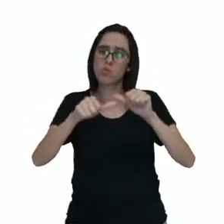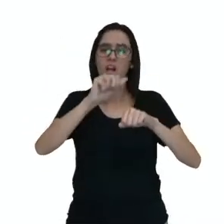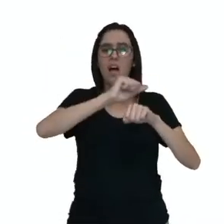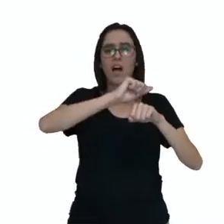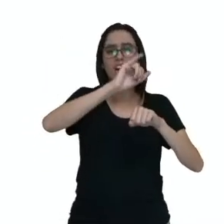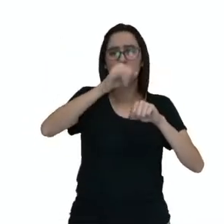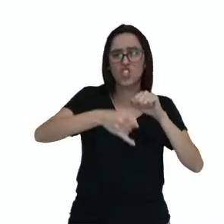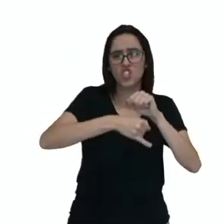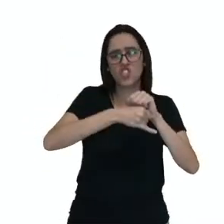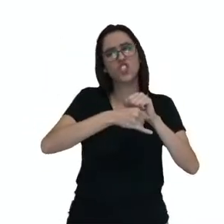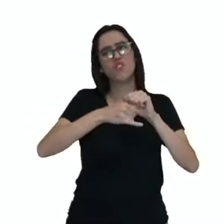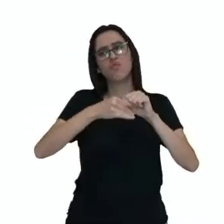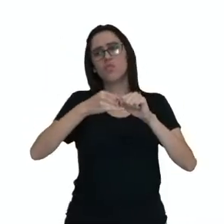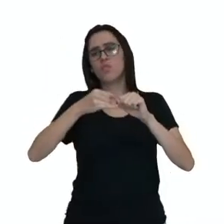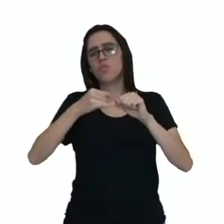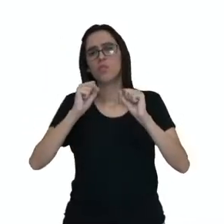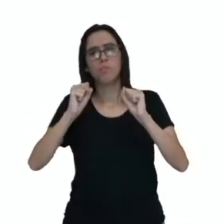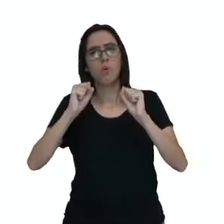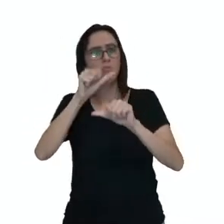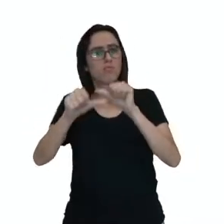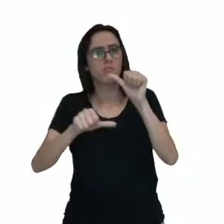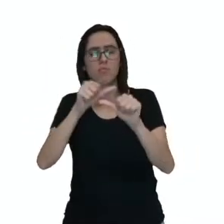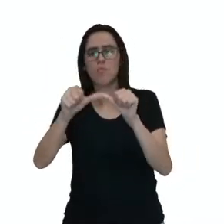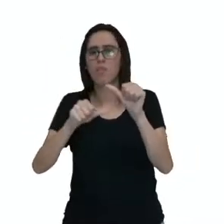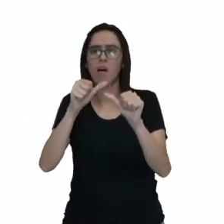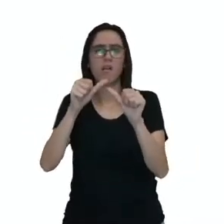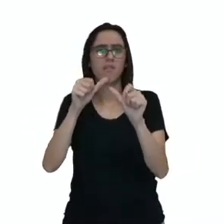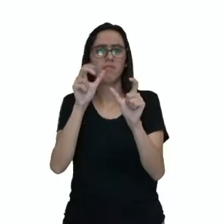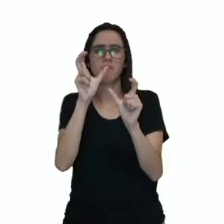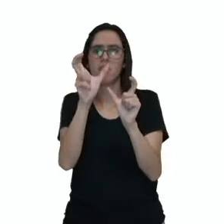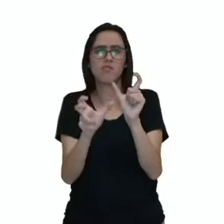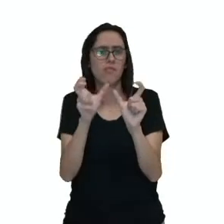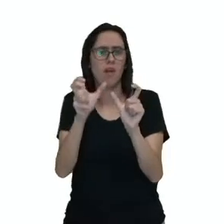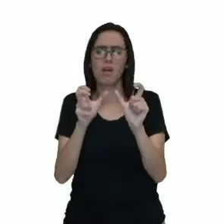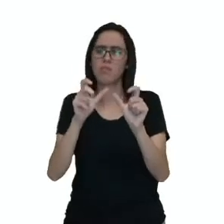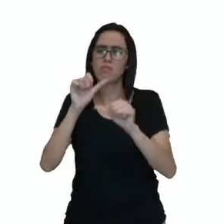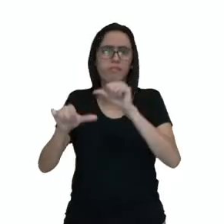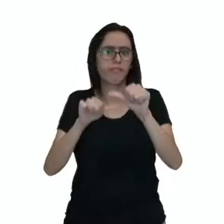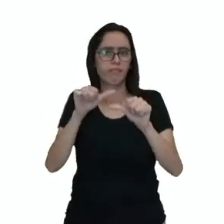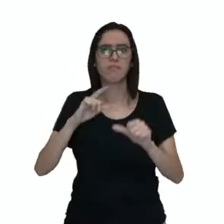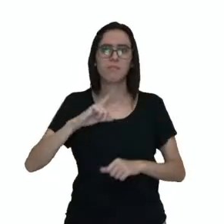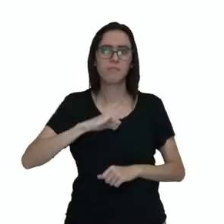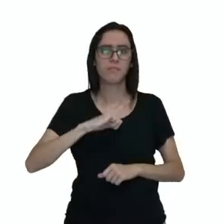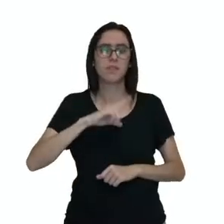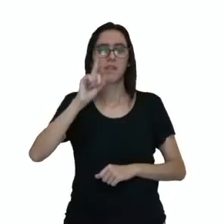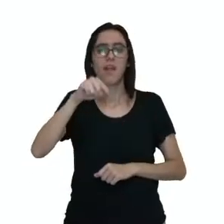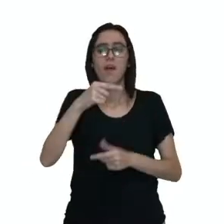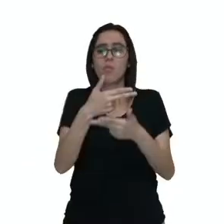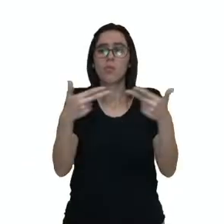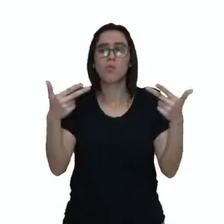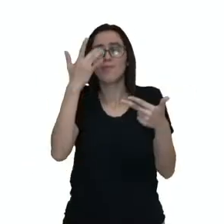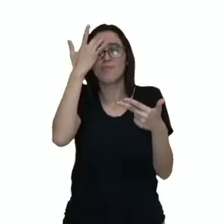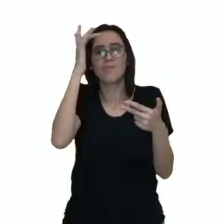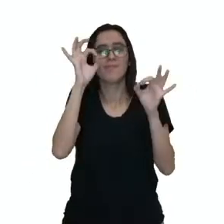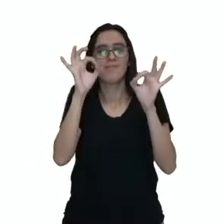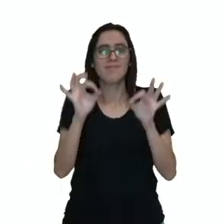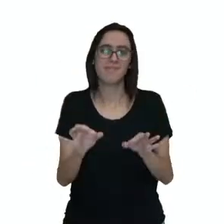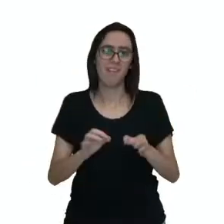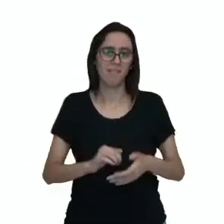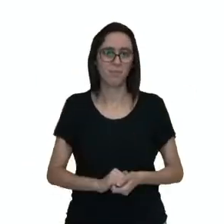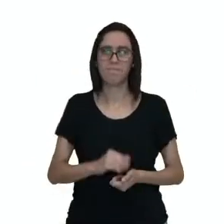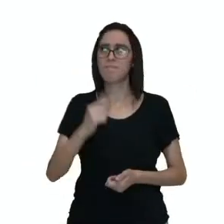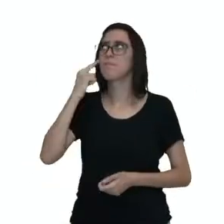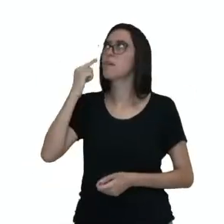advérbio. Certo? Palavras que indicam imprecisão, indeterminação. Podem ter valor de